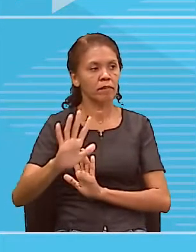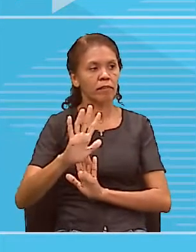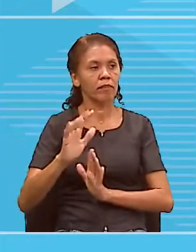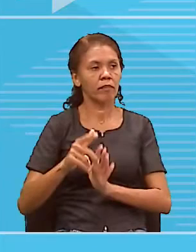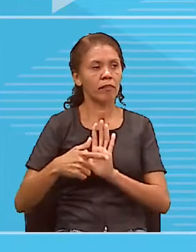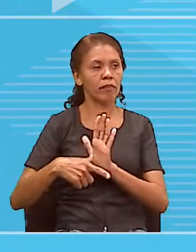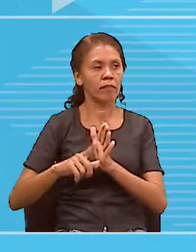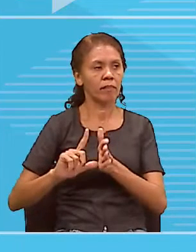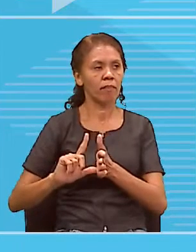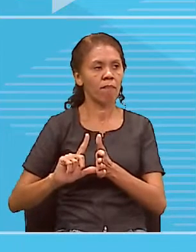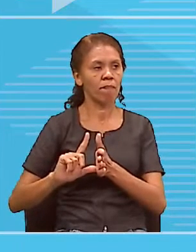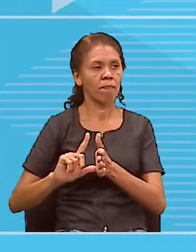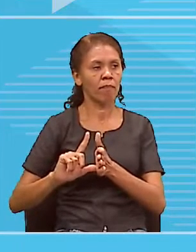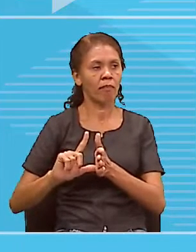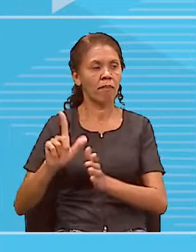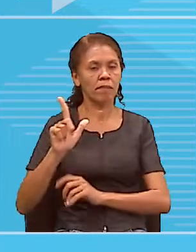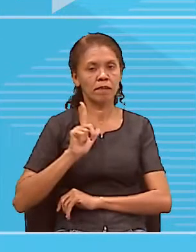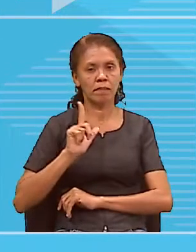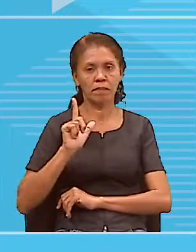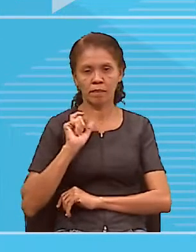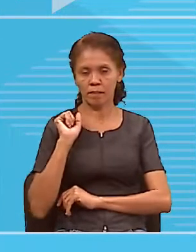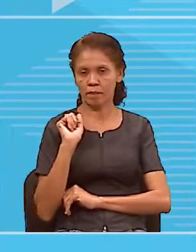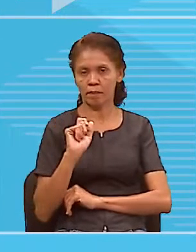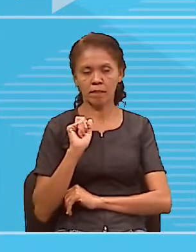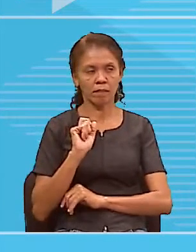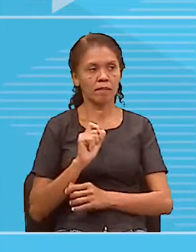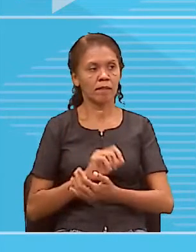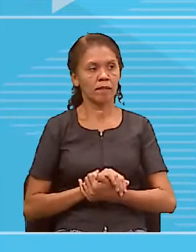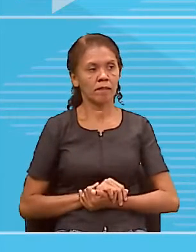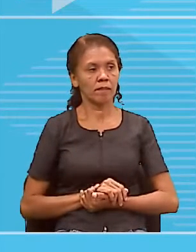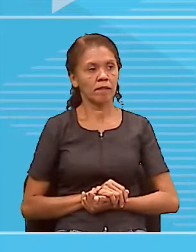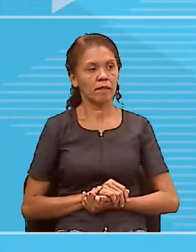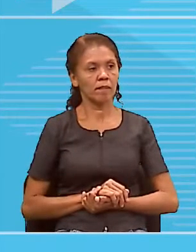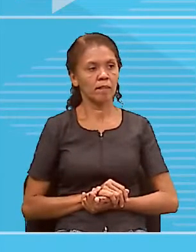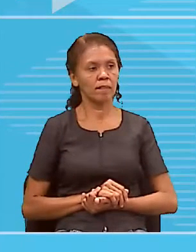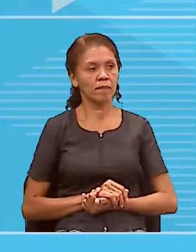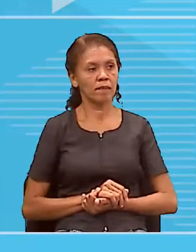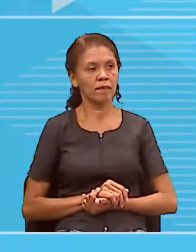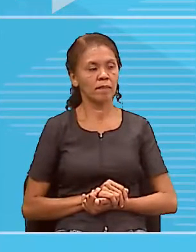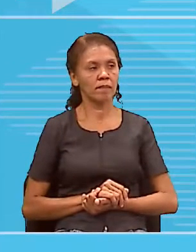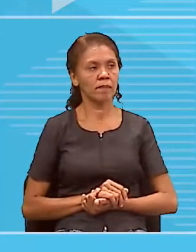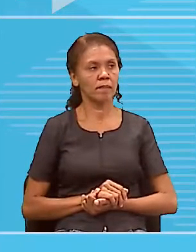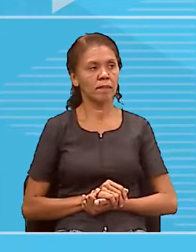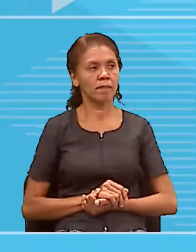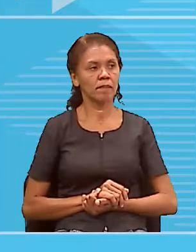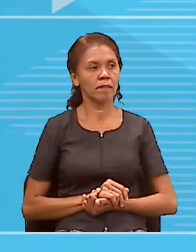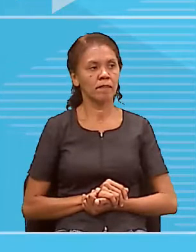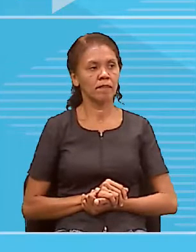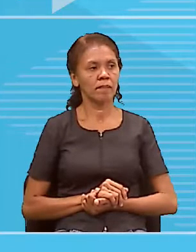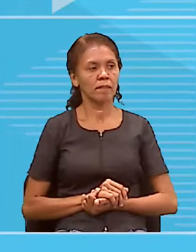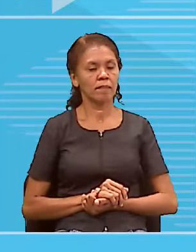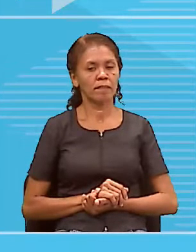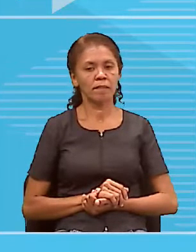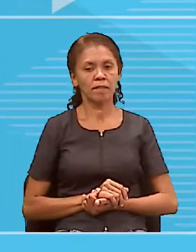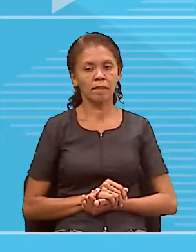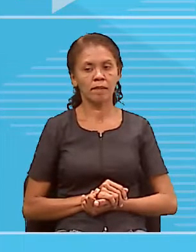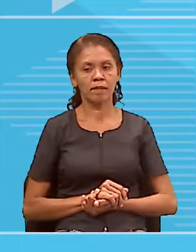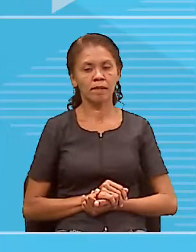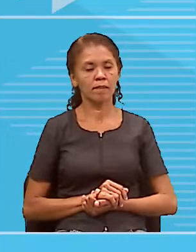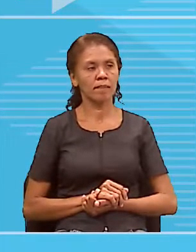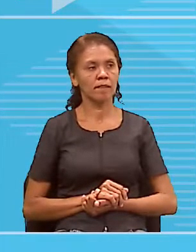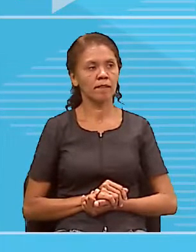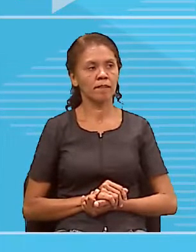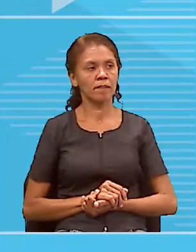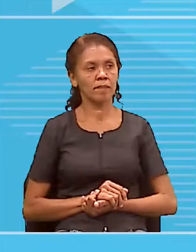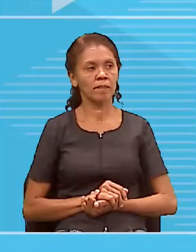antes a gente tinha uma ideia qual ideia a ideia de que a luz